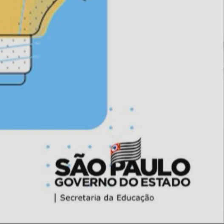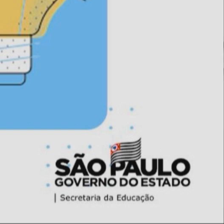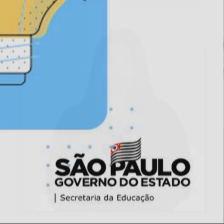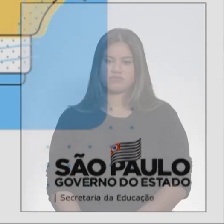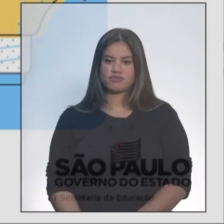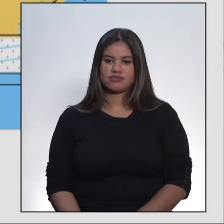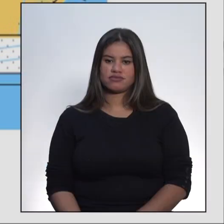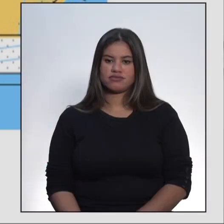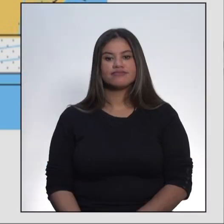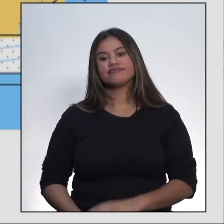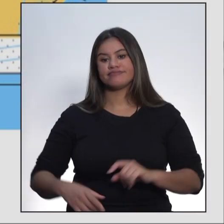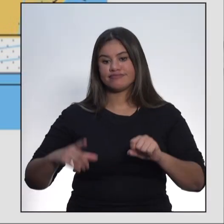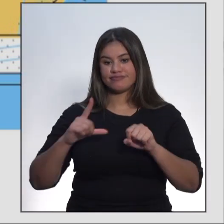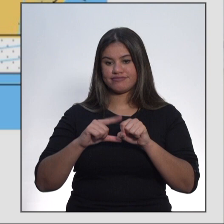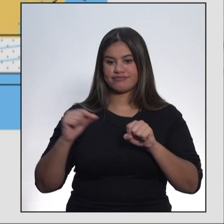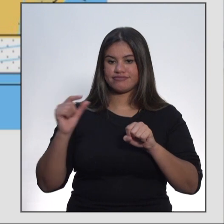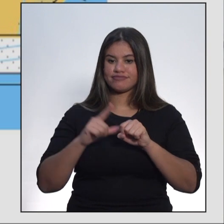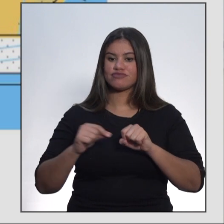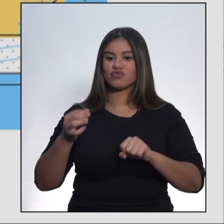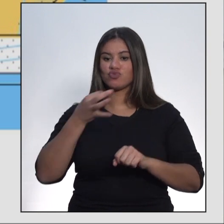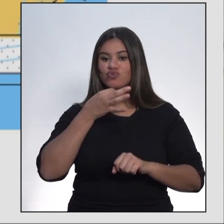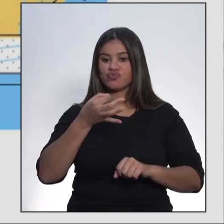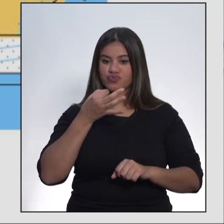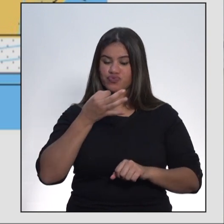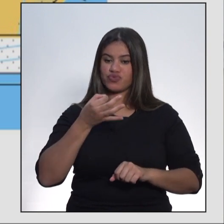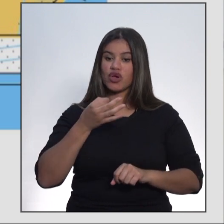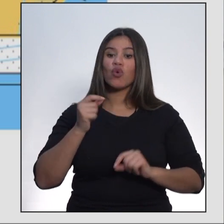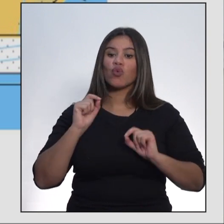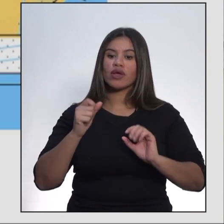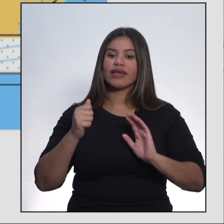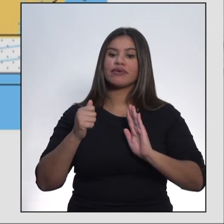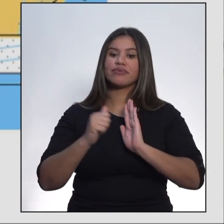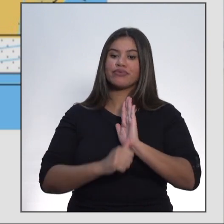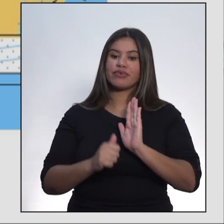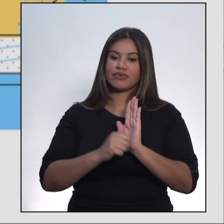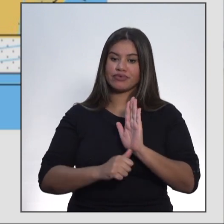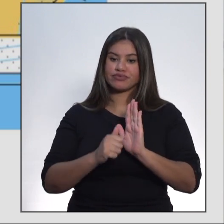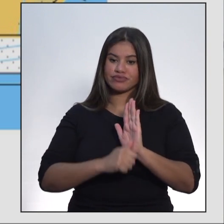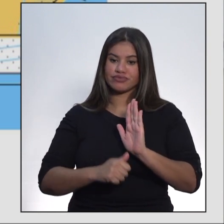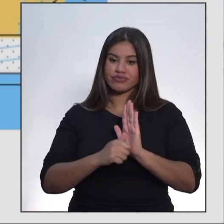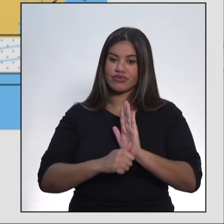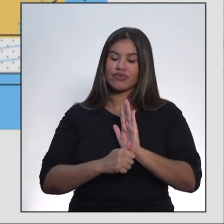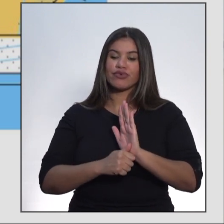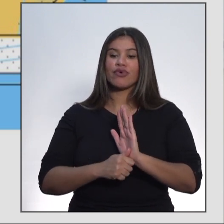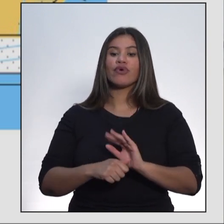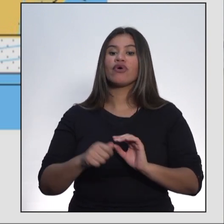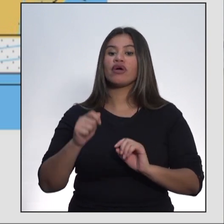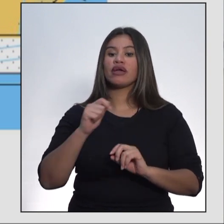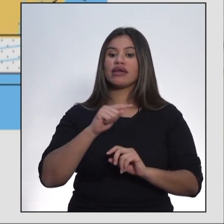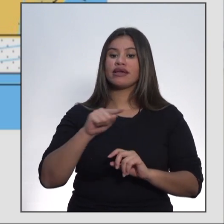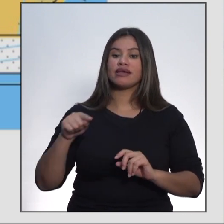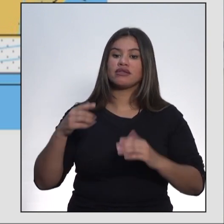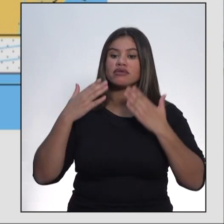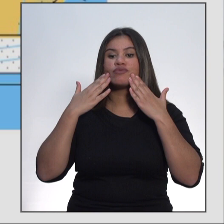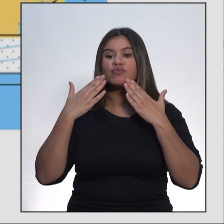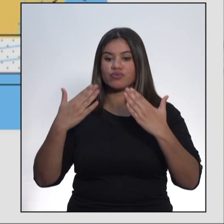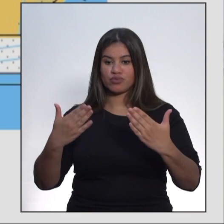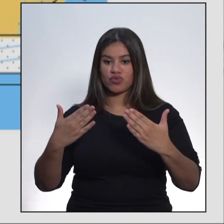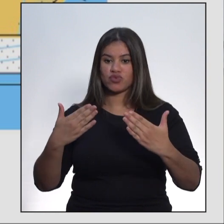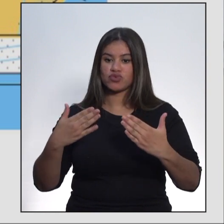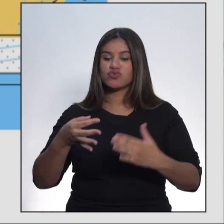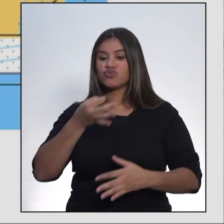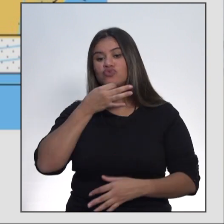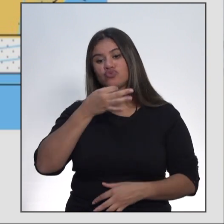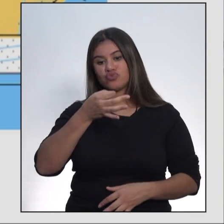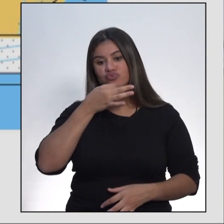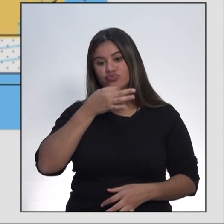O artigo de opinião é quando o autor, ele geralmente apresenta o seu